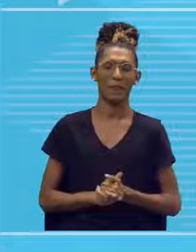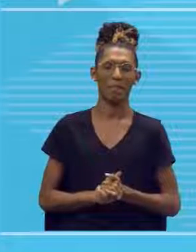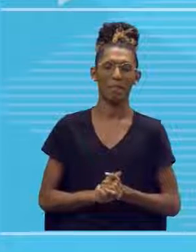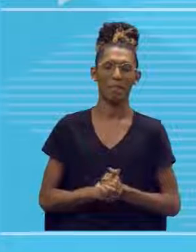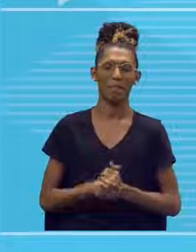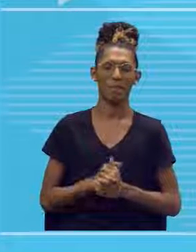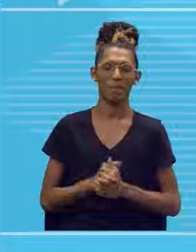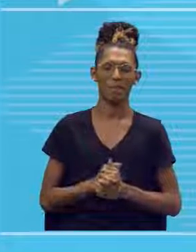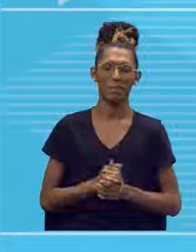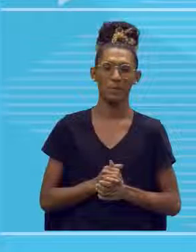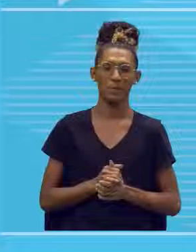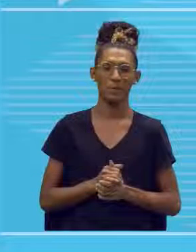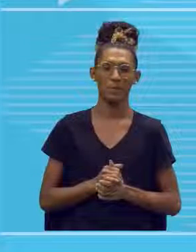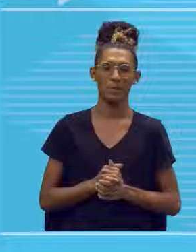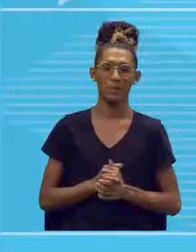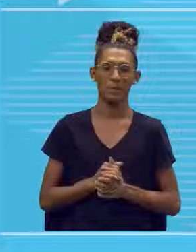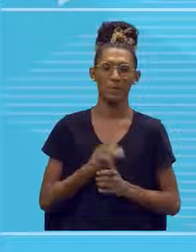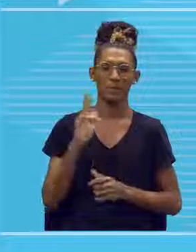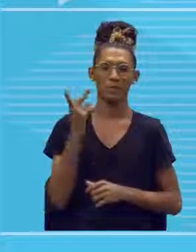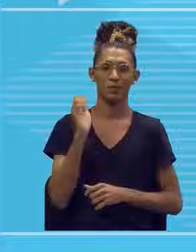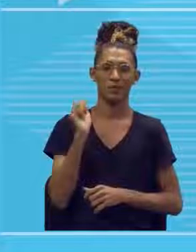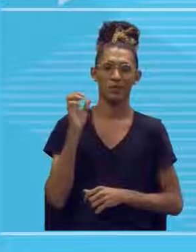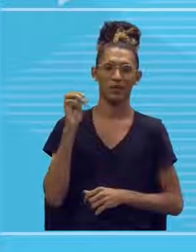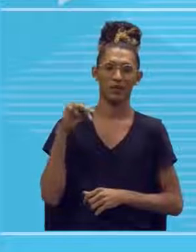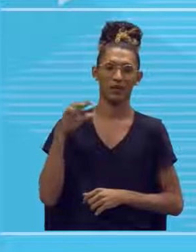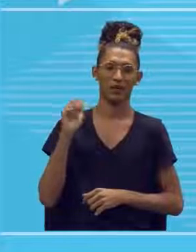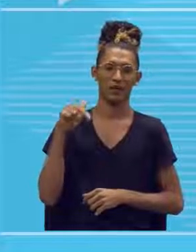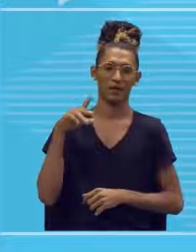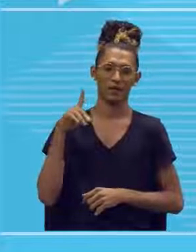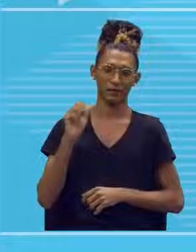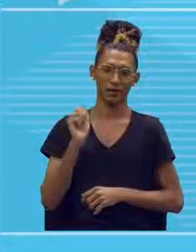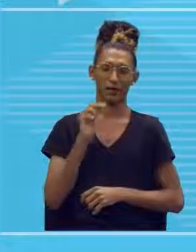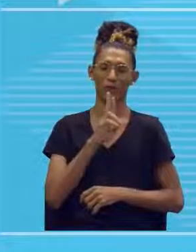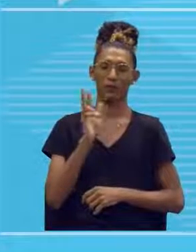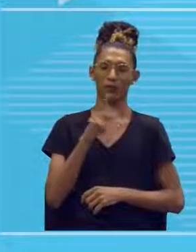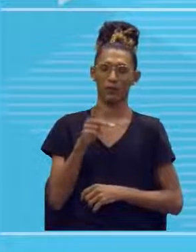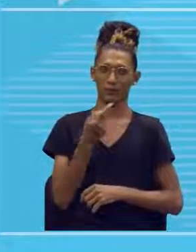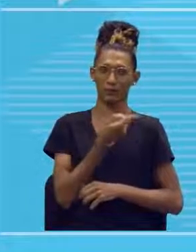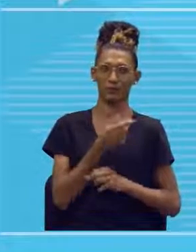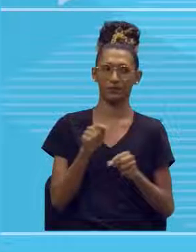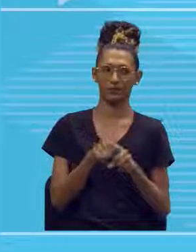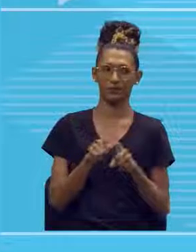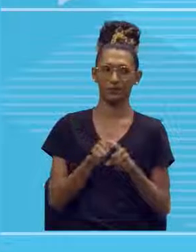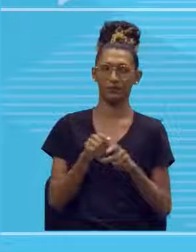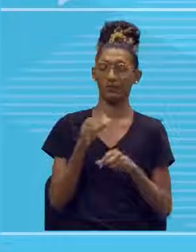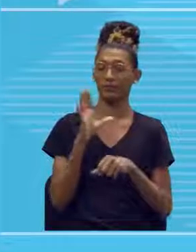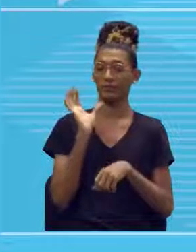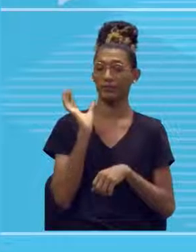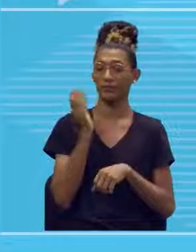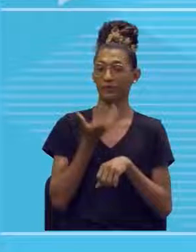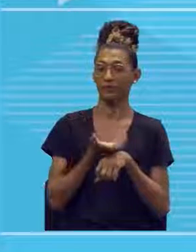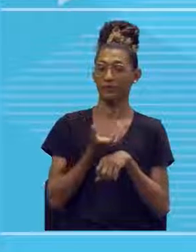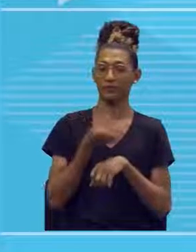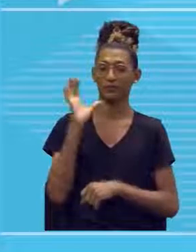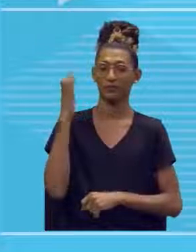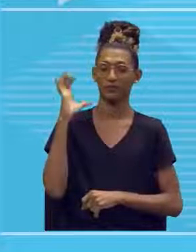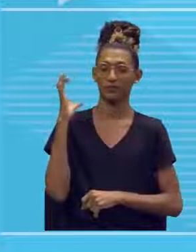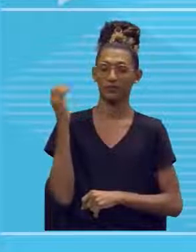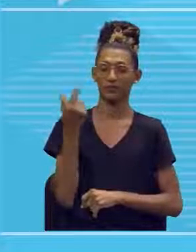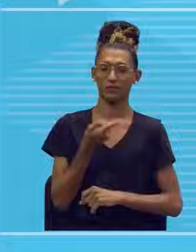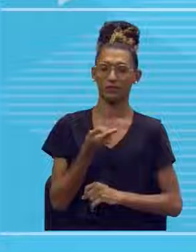disciplina de ciências com o conteúdo hoje de astronomia e cultura comigo professora